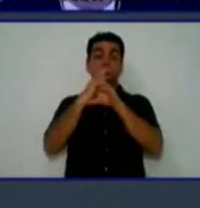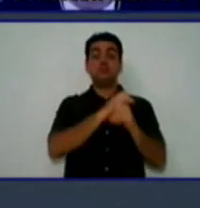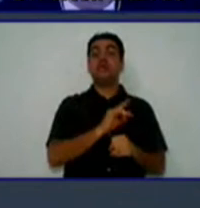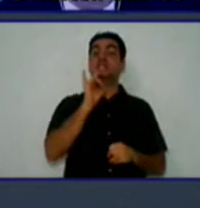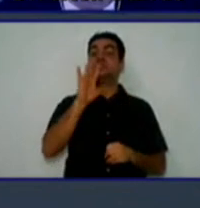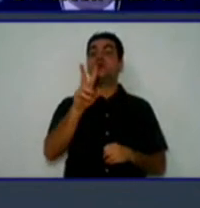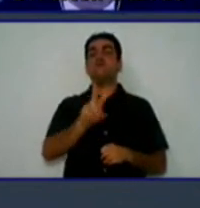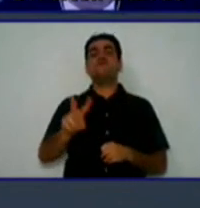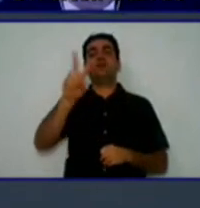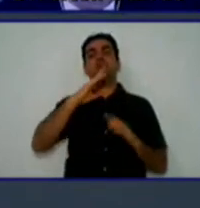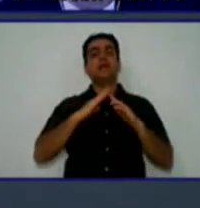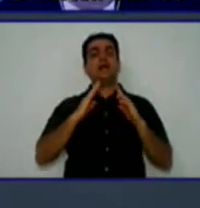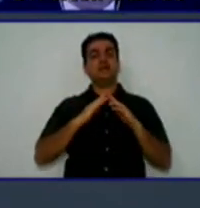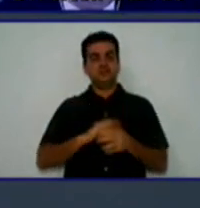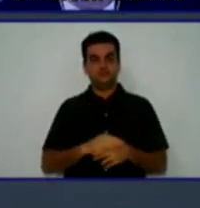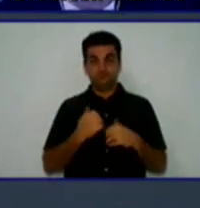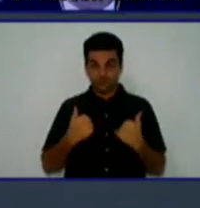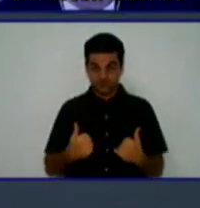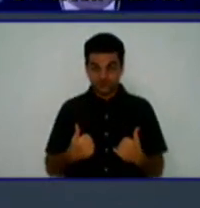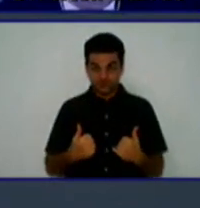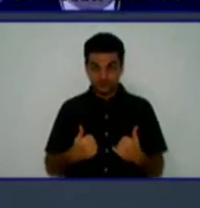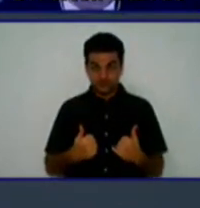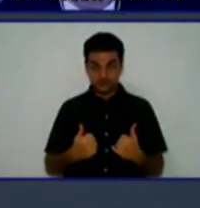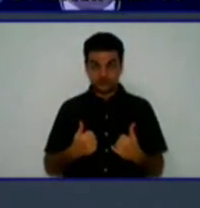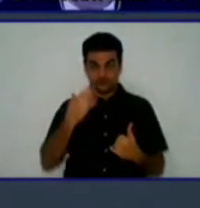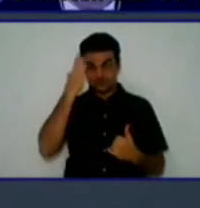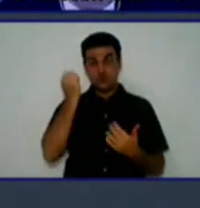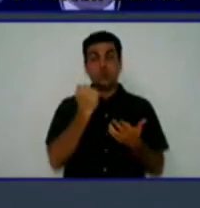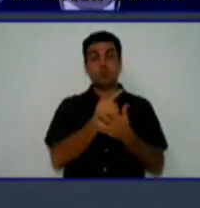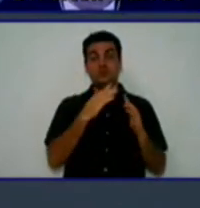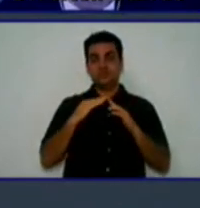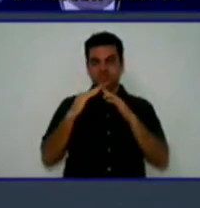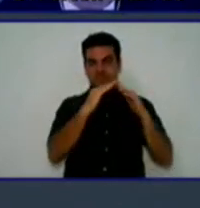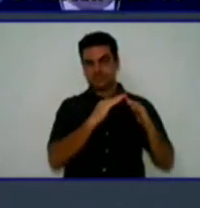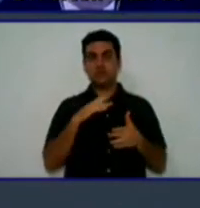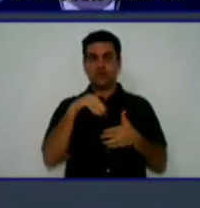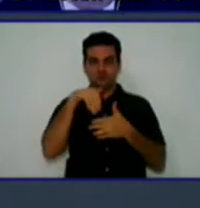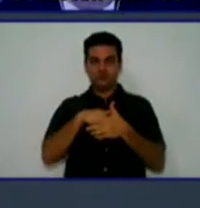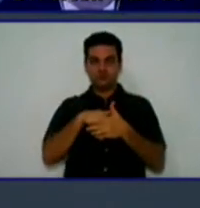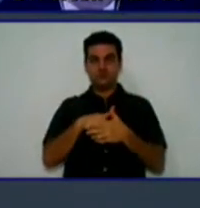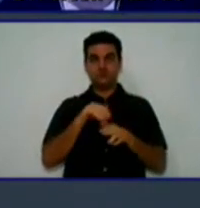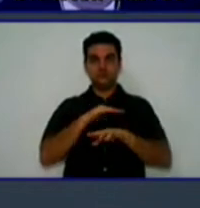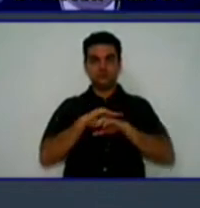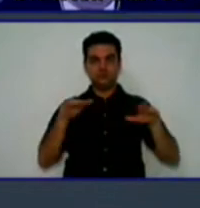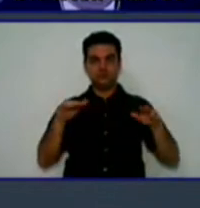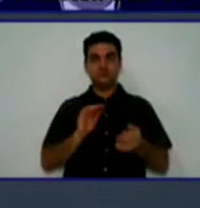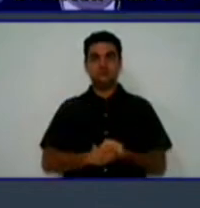valor das irregularidades decorrentes da aquisição dos imóveis. É o voto, presidente.